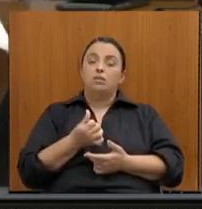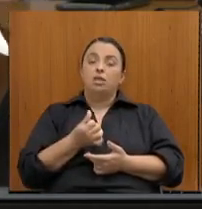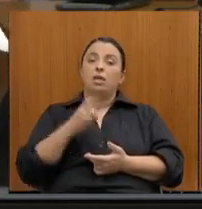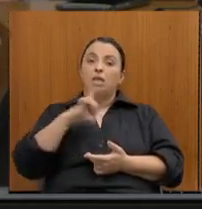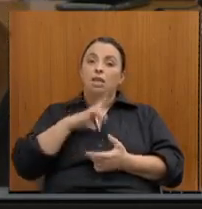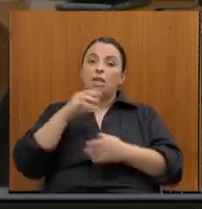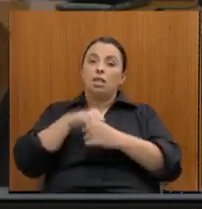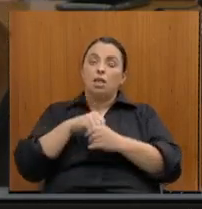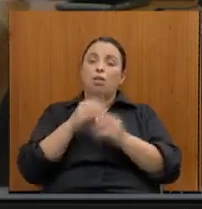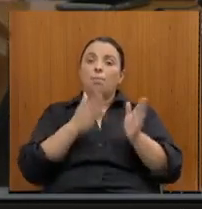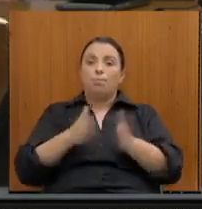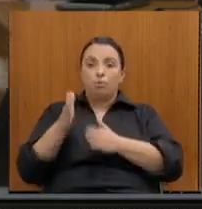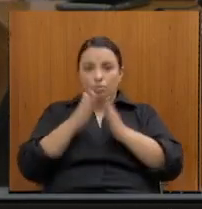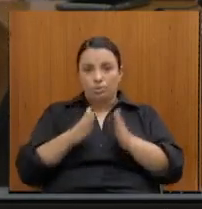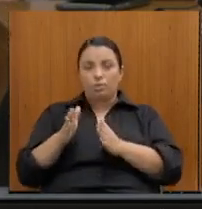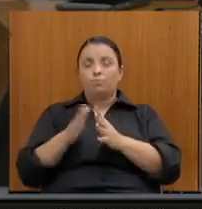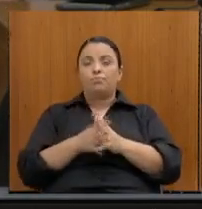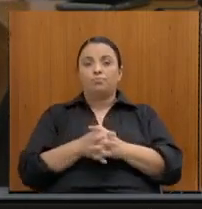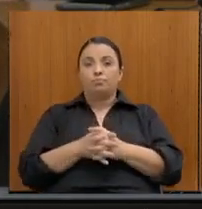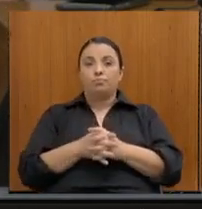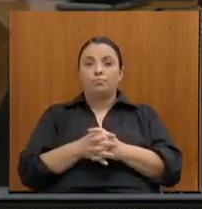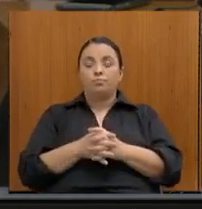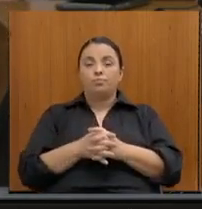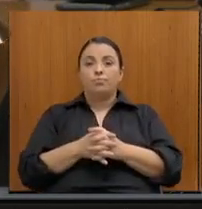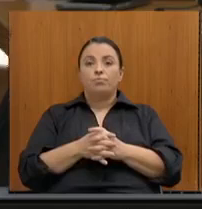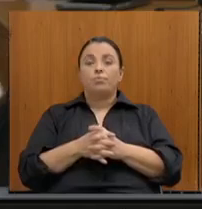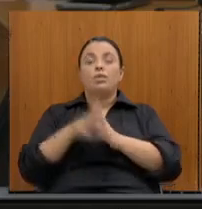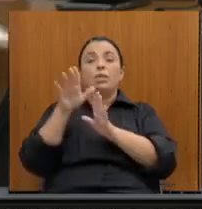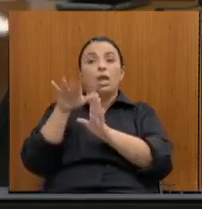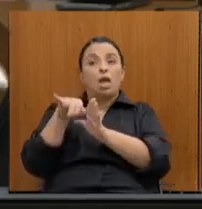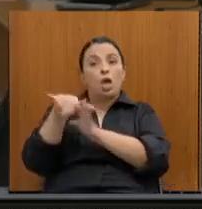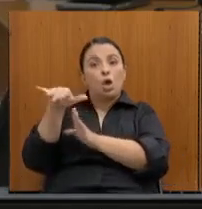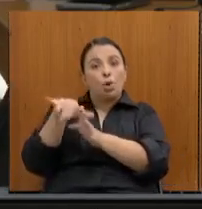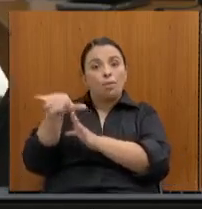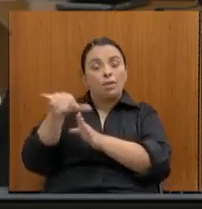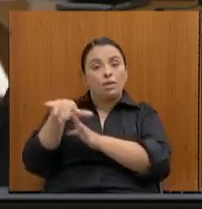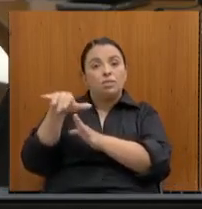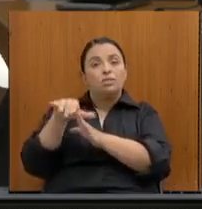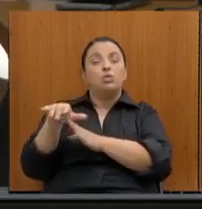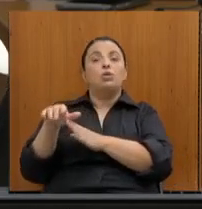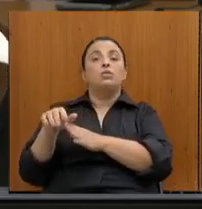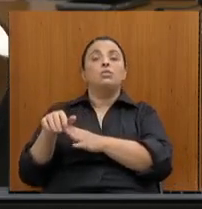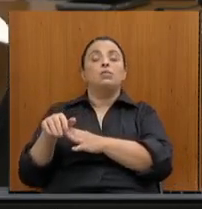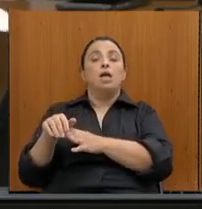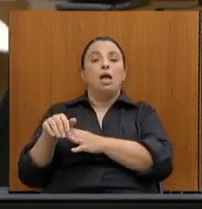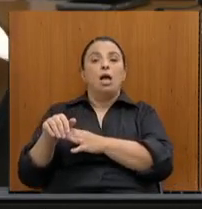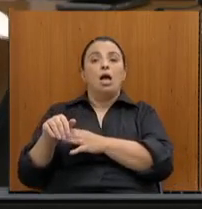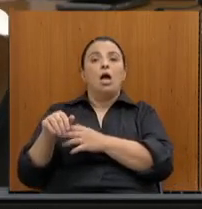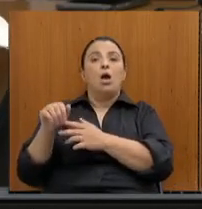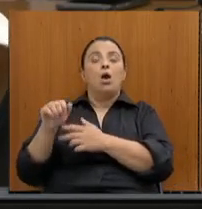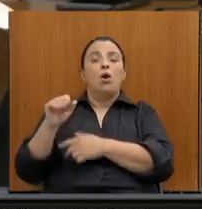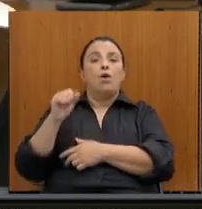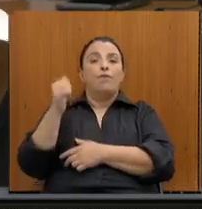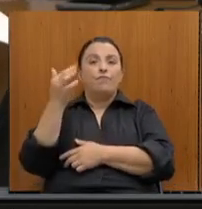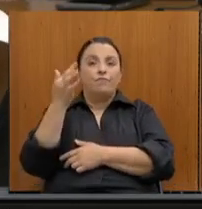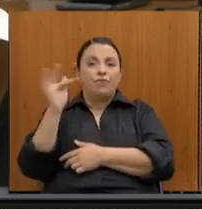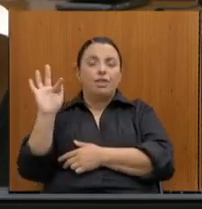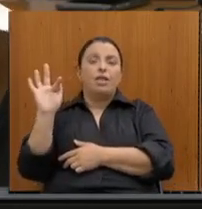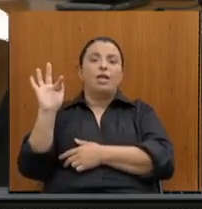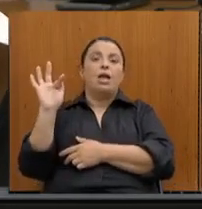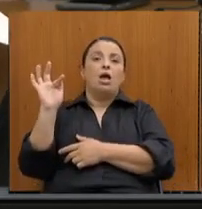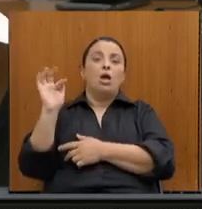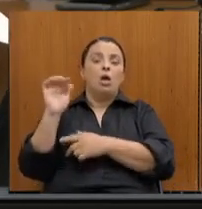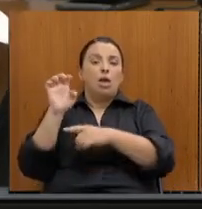produção as recomendações ao poderes públicos estaduais e federais ela